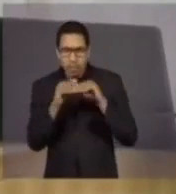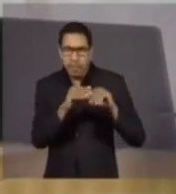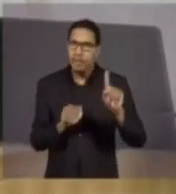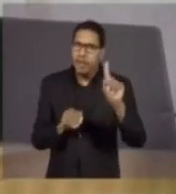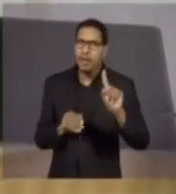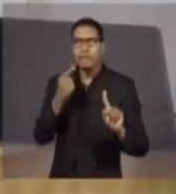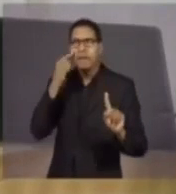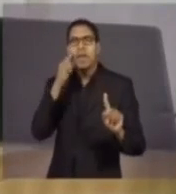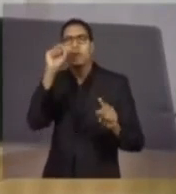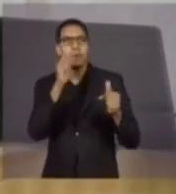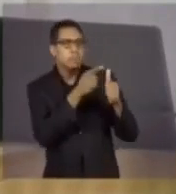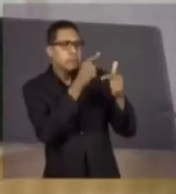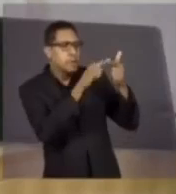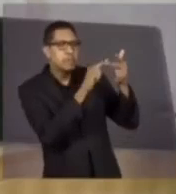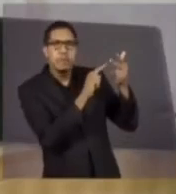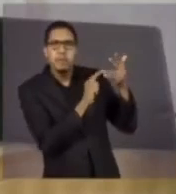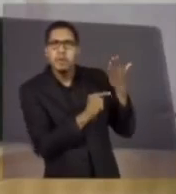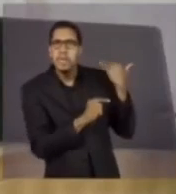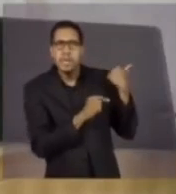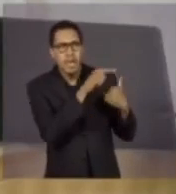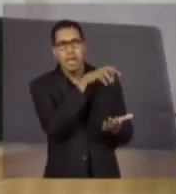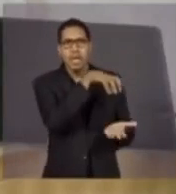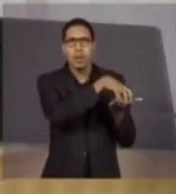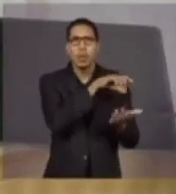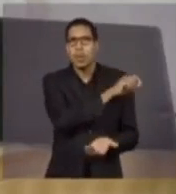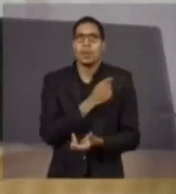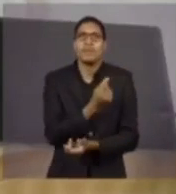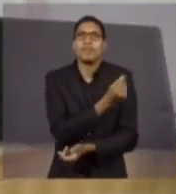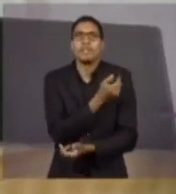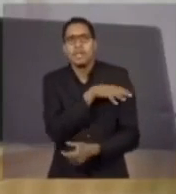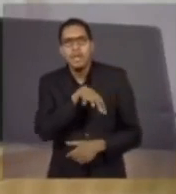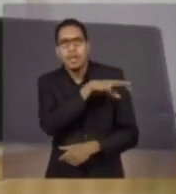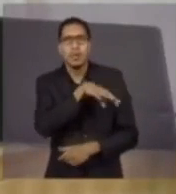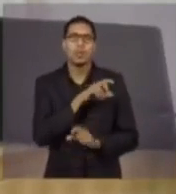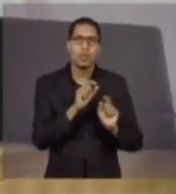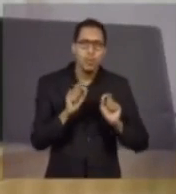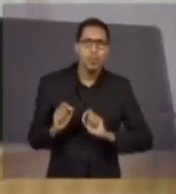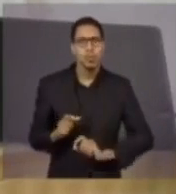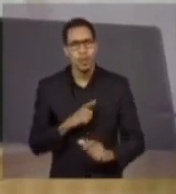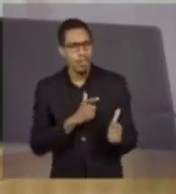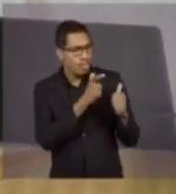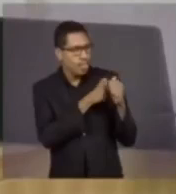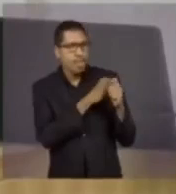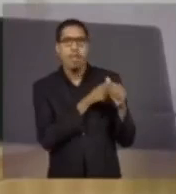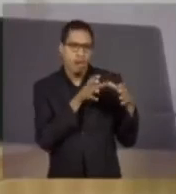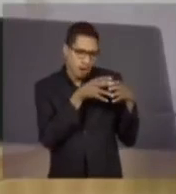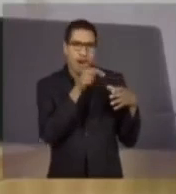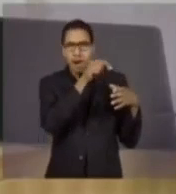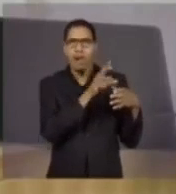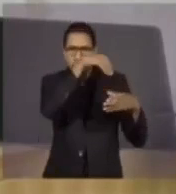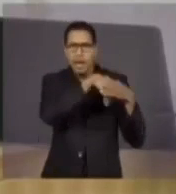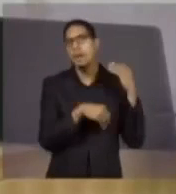essa conta dos Servidores é preciso cobrar do setor financeiro do setor dos grandes devedores que o